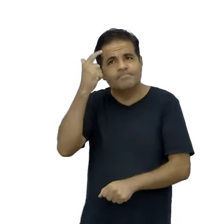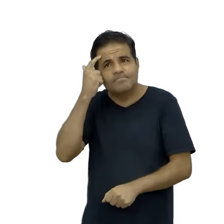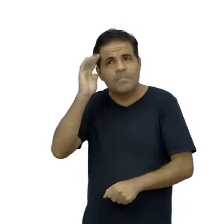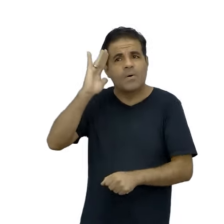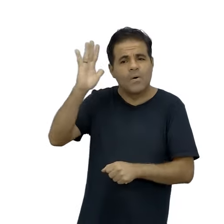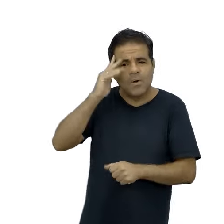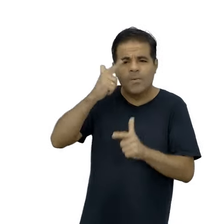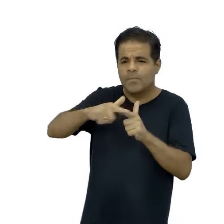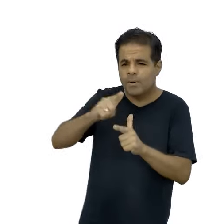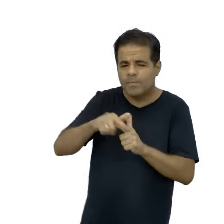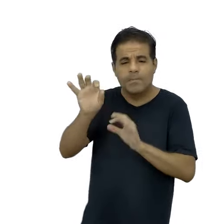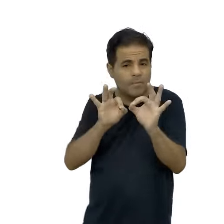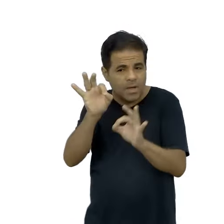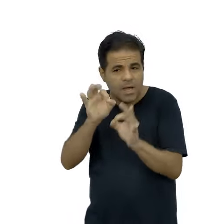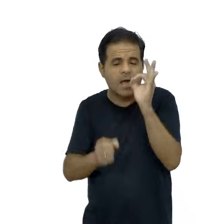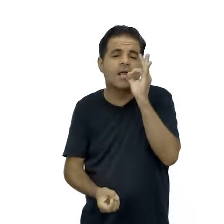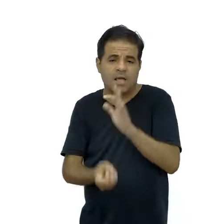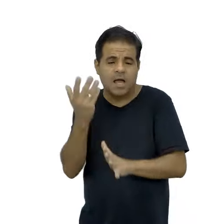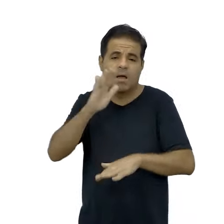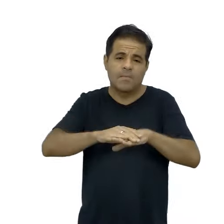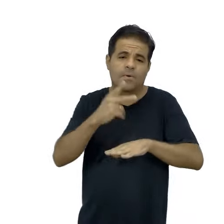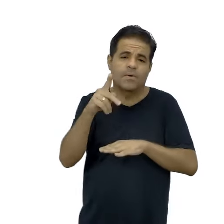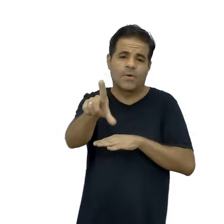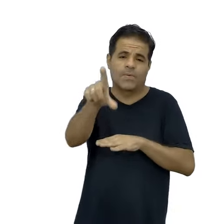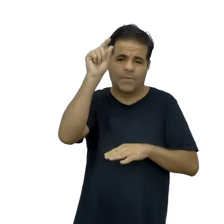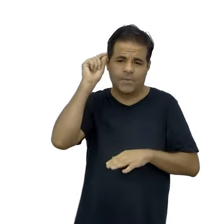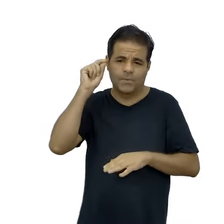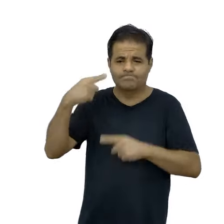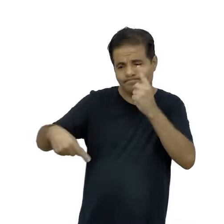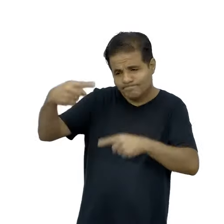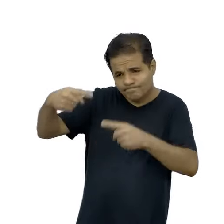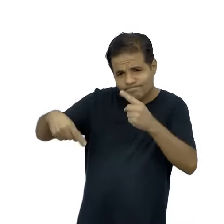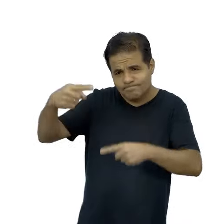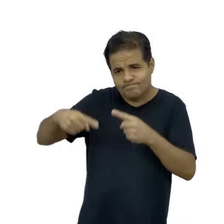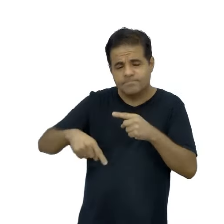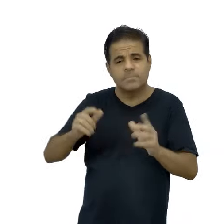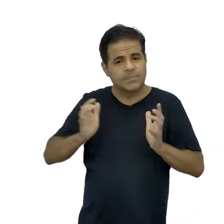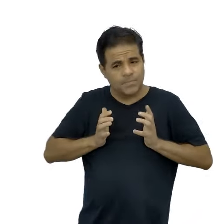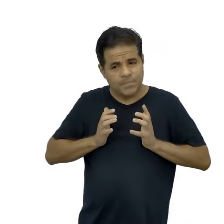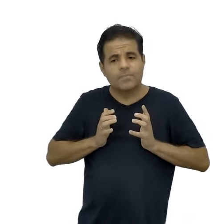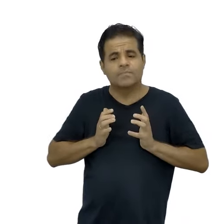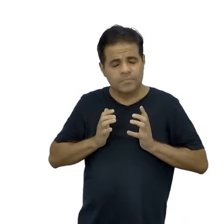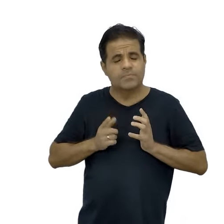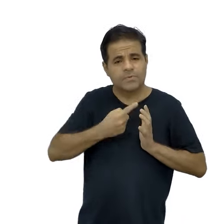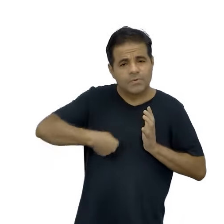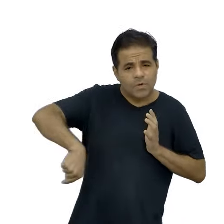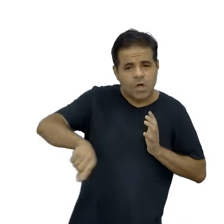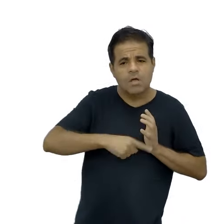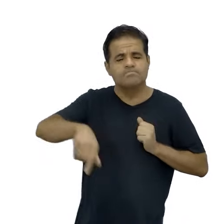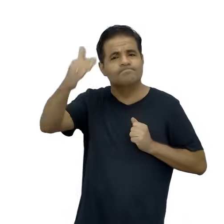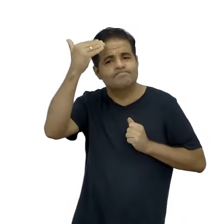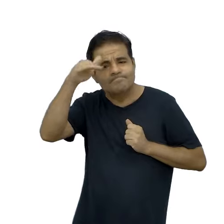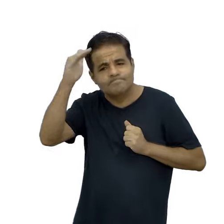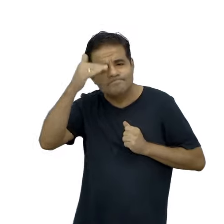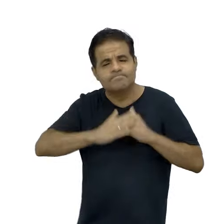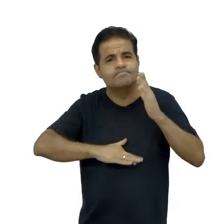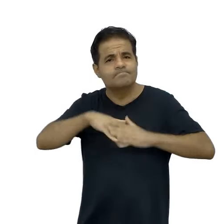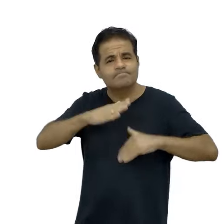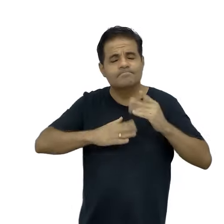foi elaborado, o problema que foi escolhido, a discussão, o quanto é rico as contribuições dentro